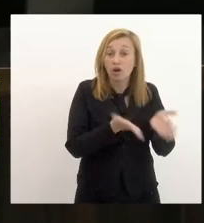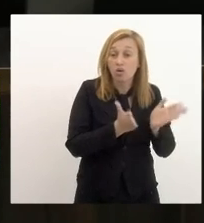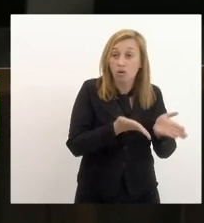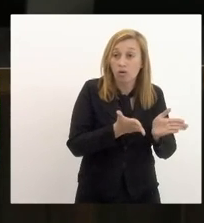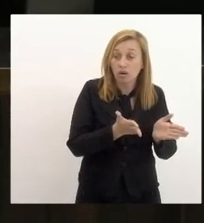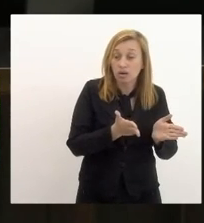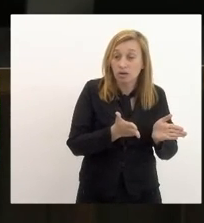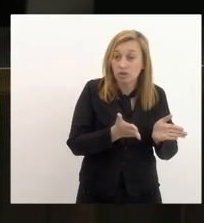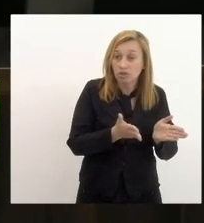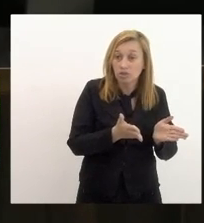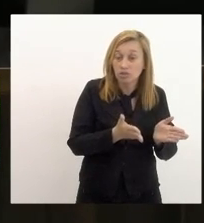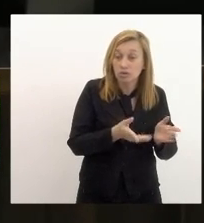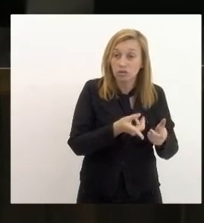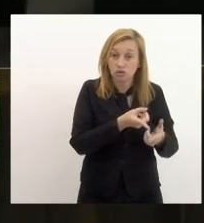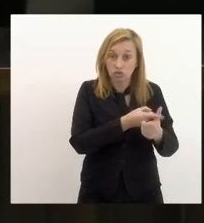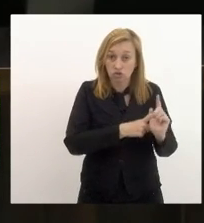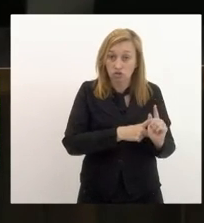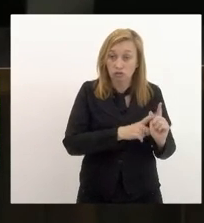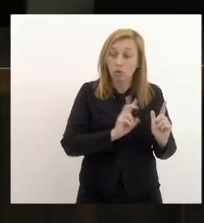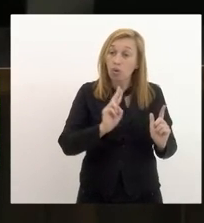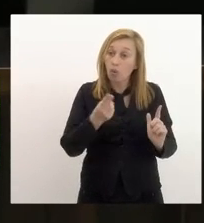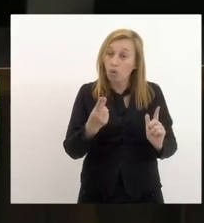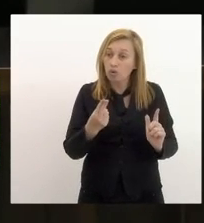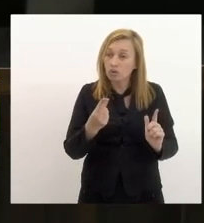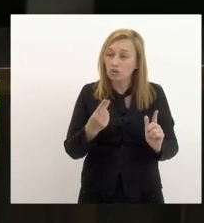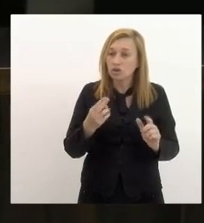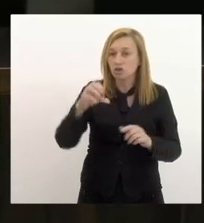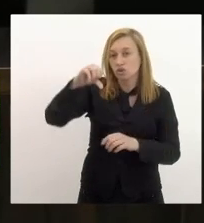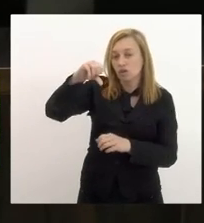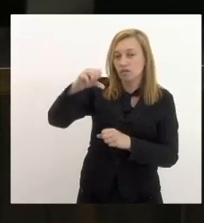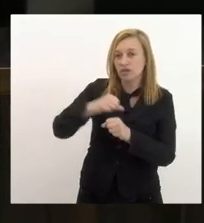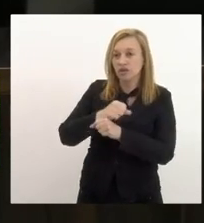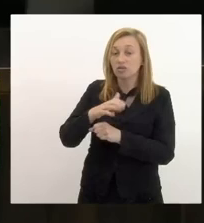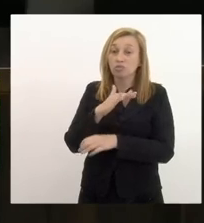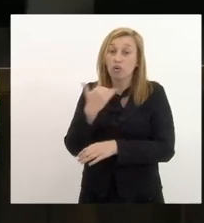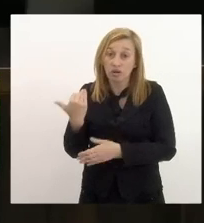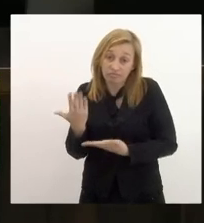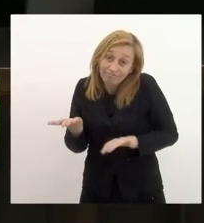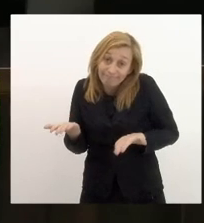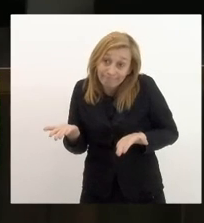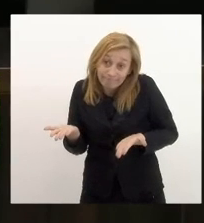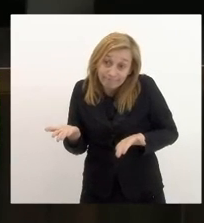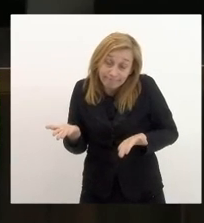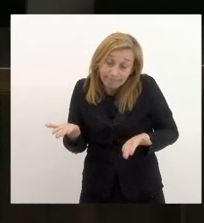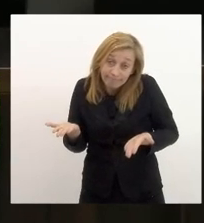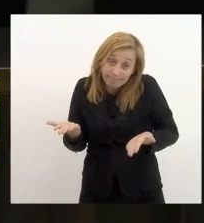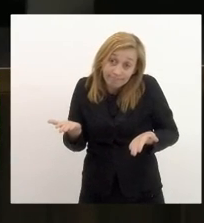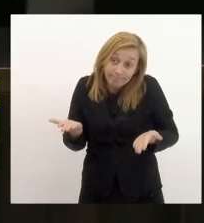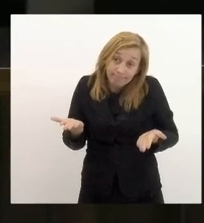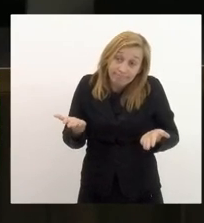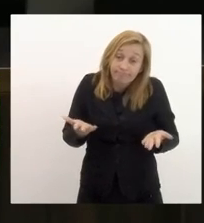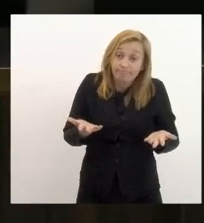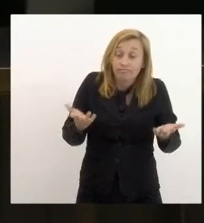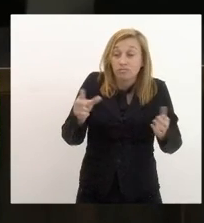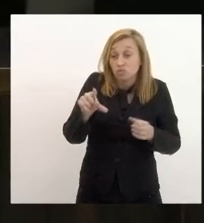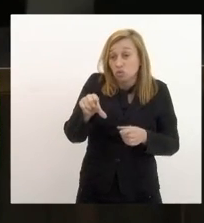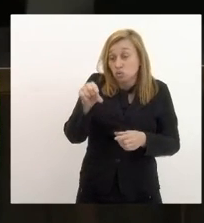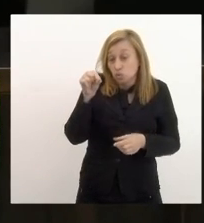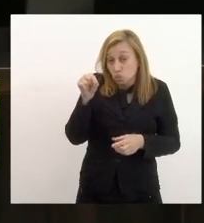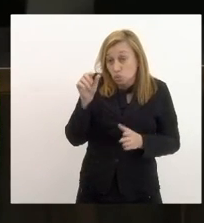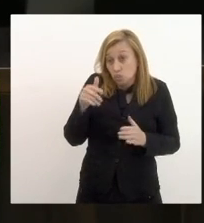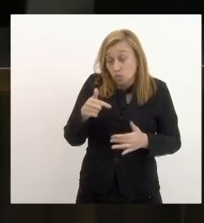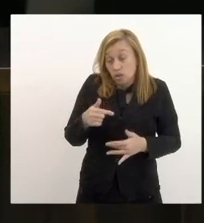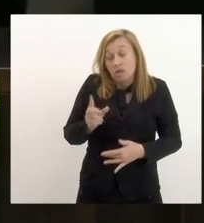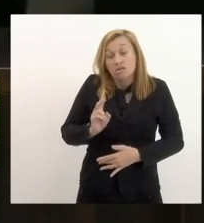você pode ajudar a dívida ou vai ser morrer daqui a 9 anos é por uma questão de escolha o